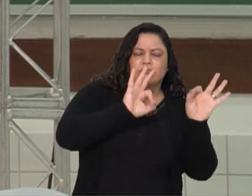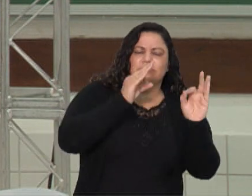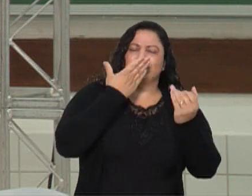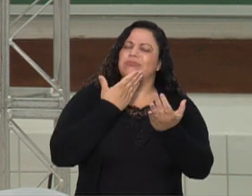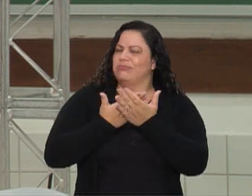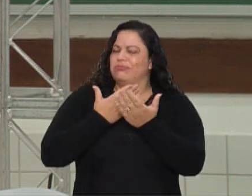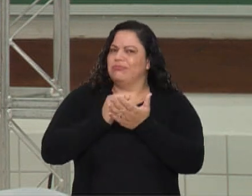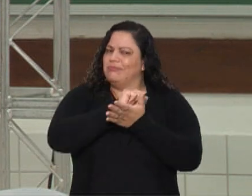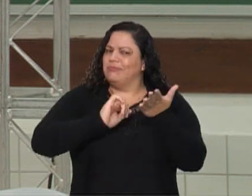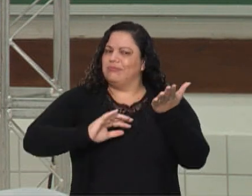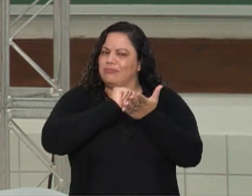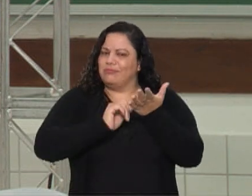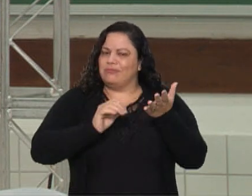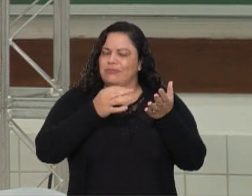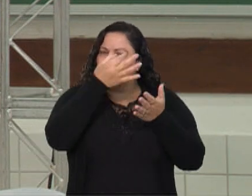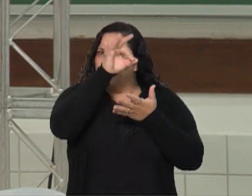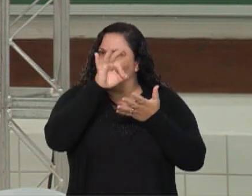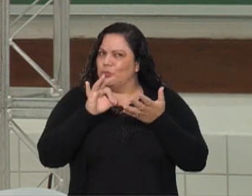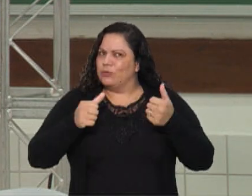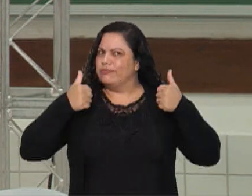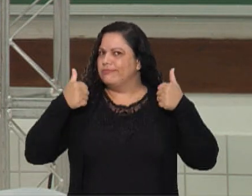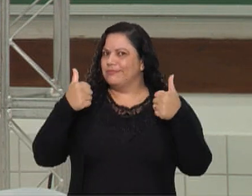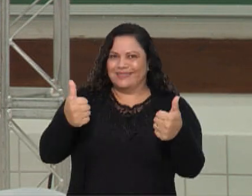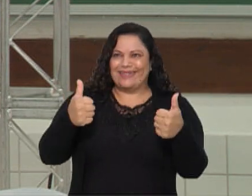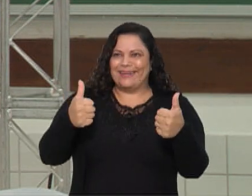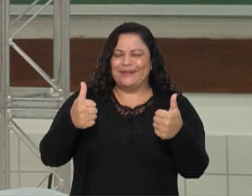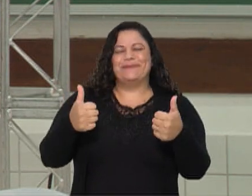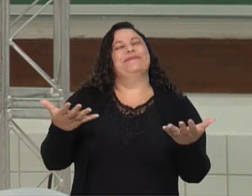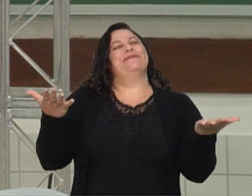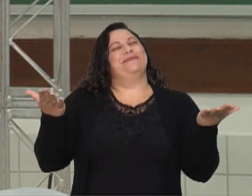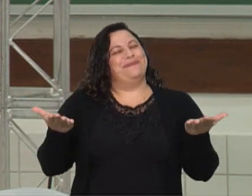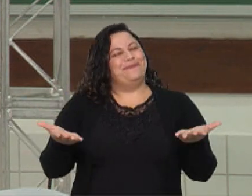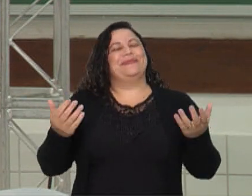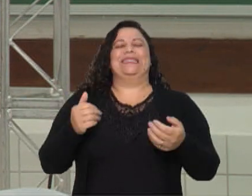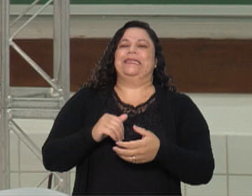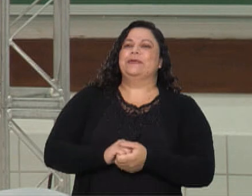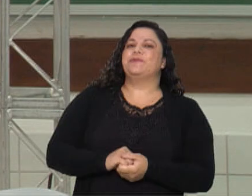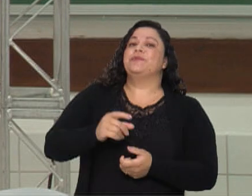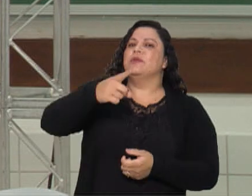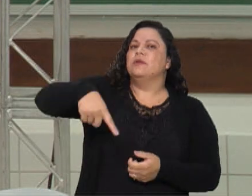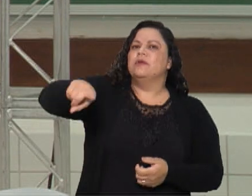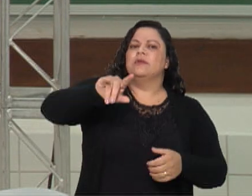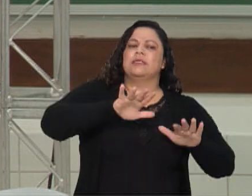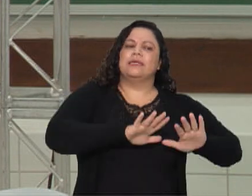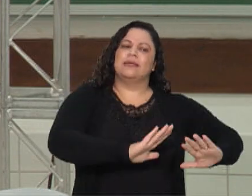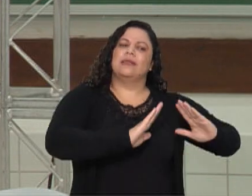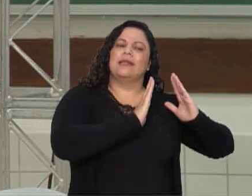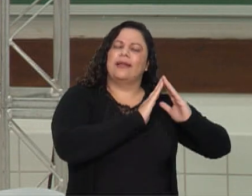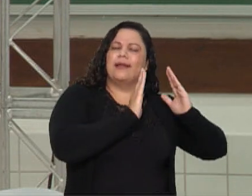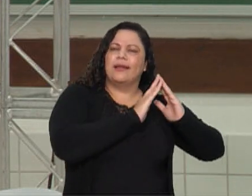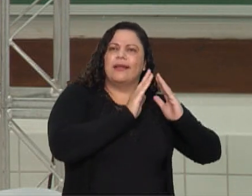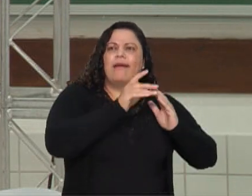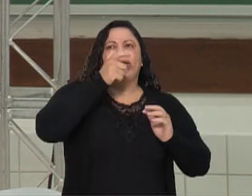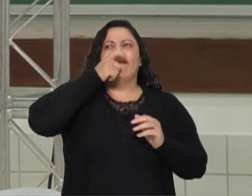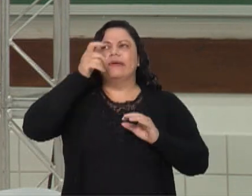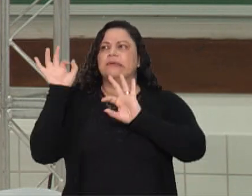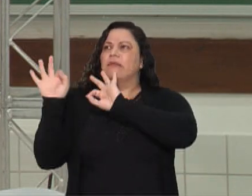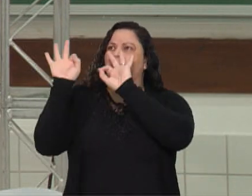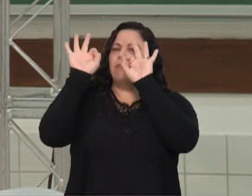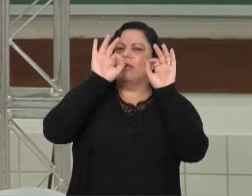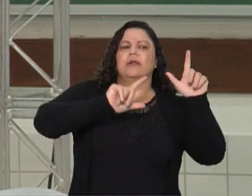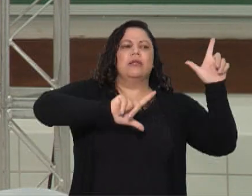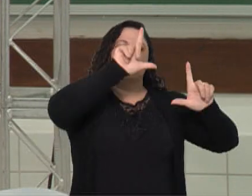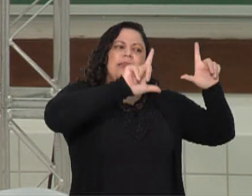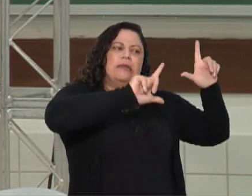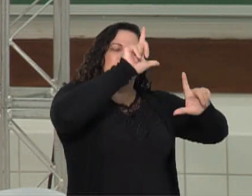atividades? Tudo certinho? Ah, muito bem. Então, pessoal, você que está em casa aí me assistindo através da televisão,